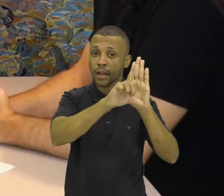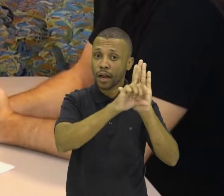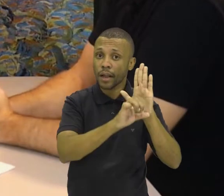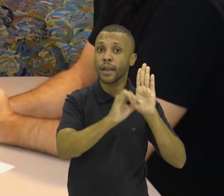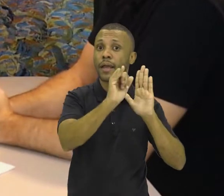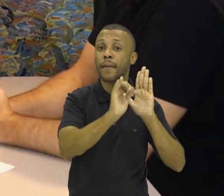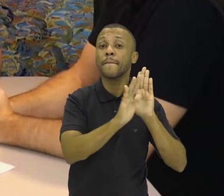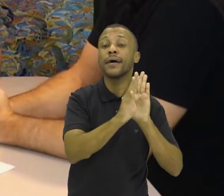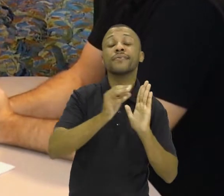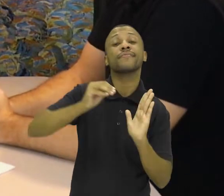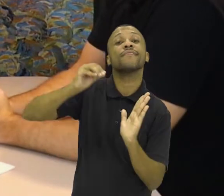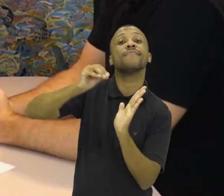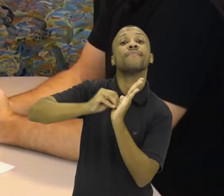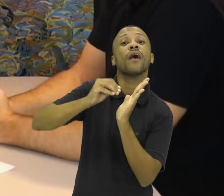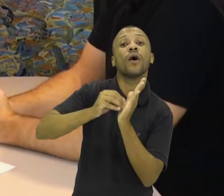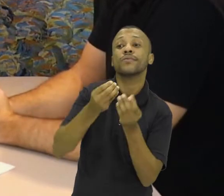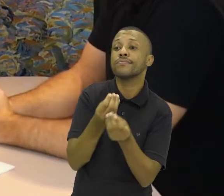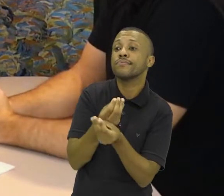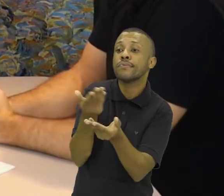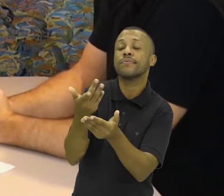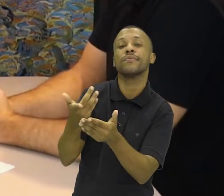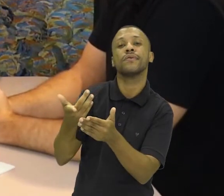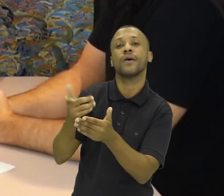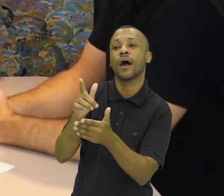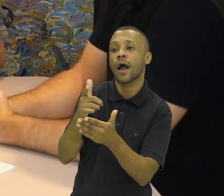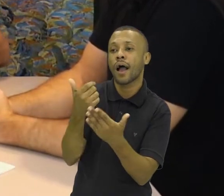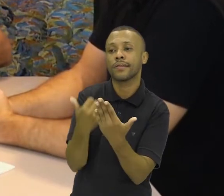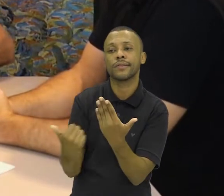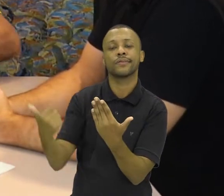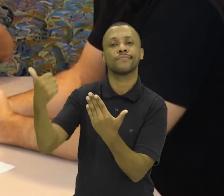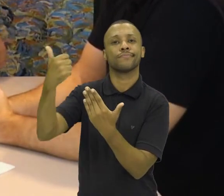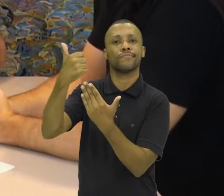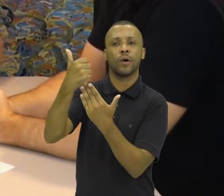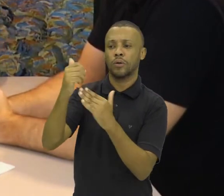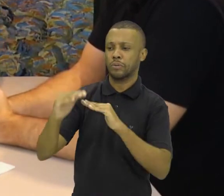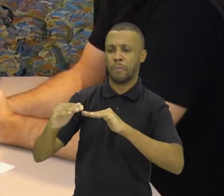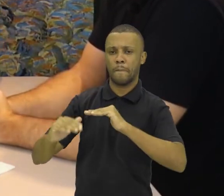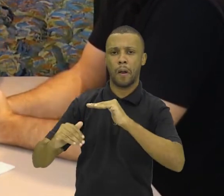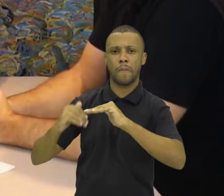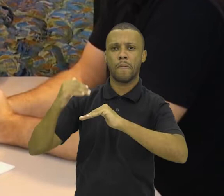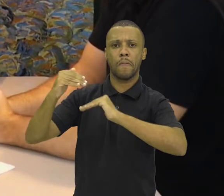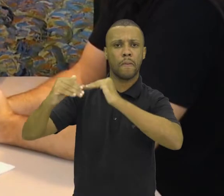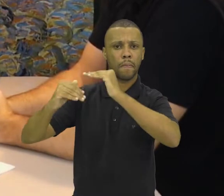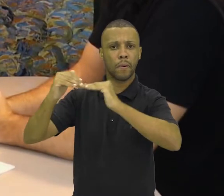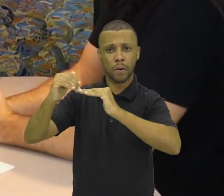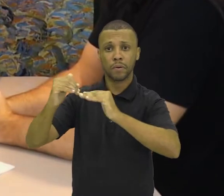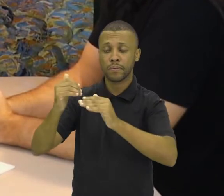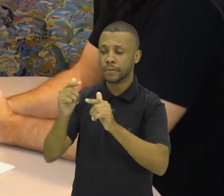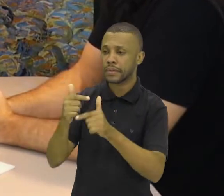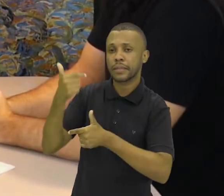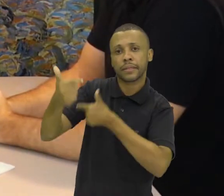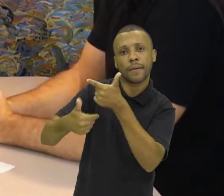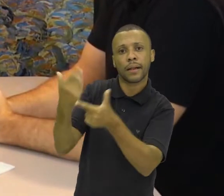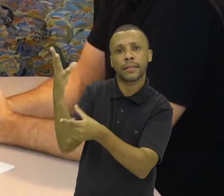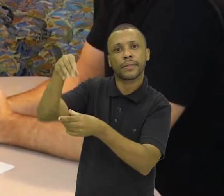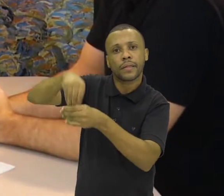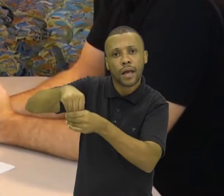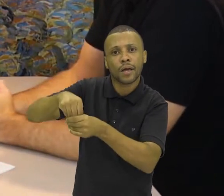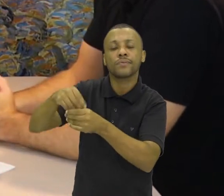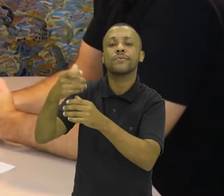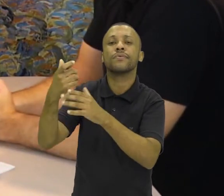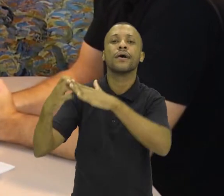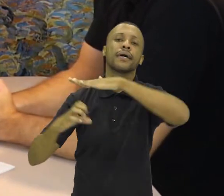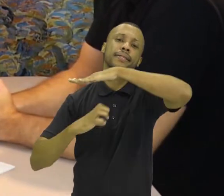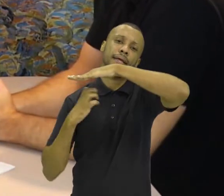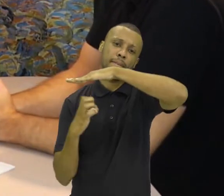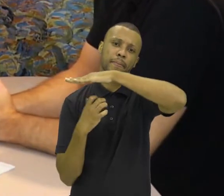lei, mas não dá condição de fazer carreira, de estar efetivamente engajado dentro do